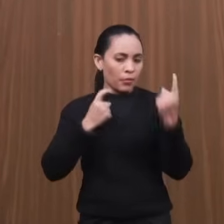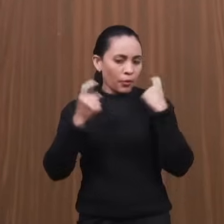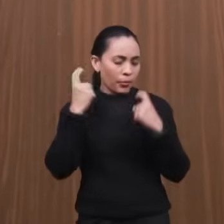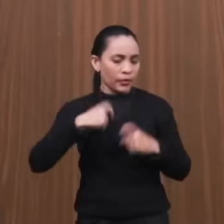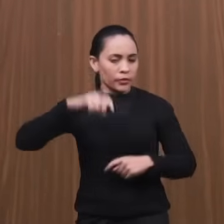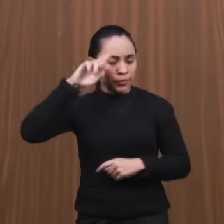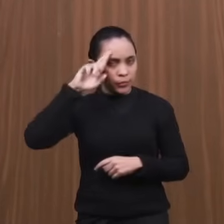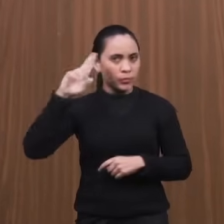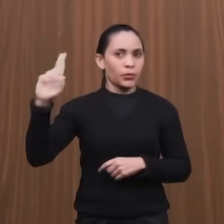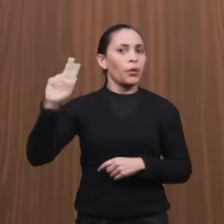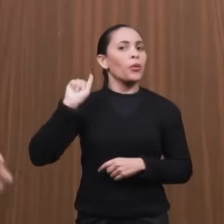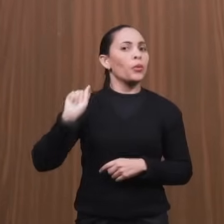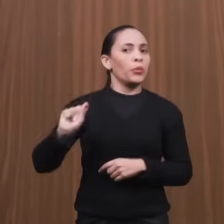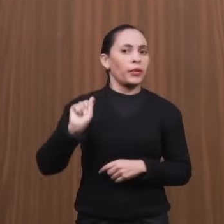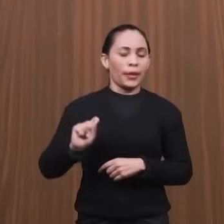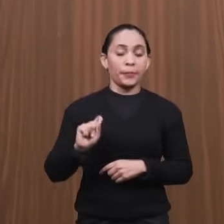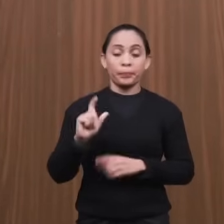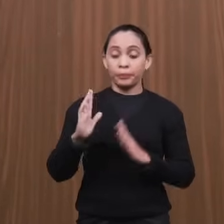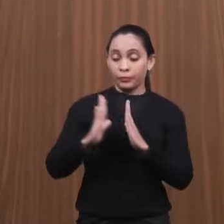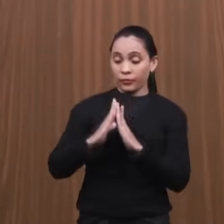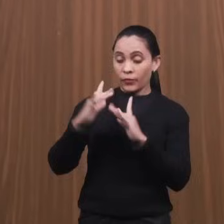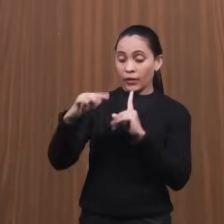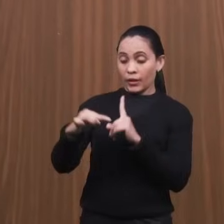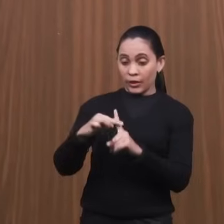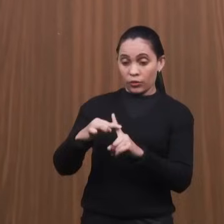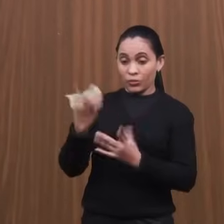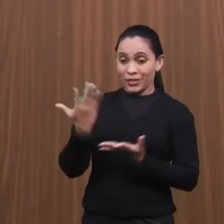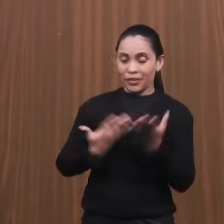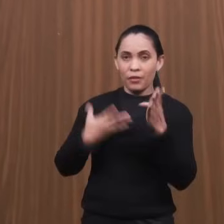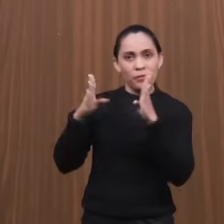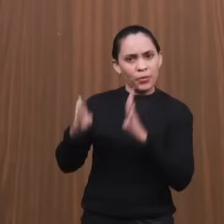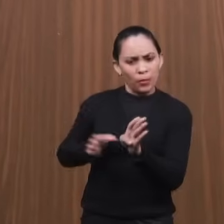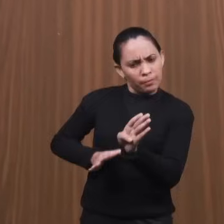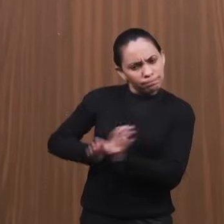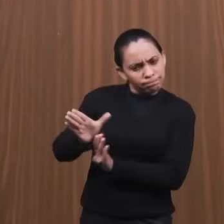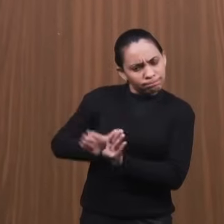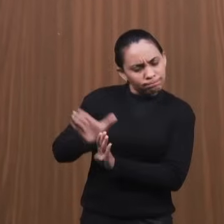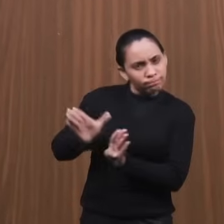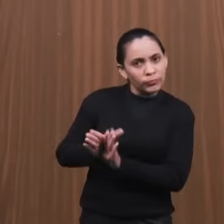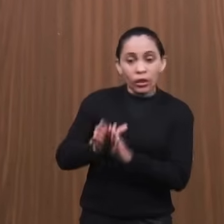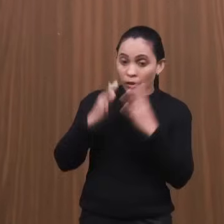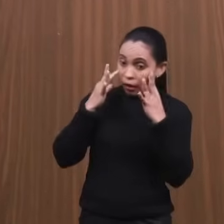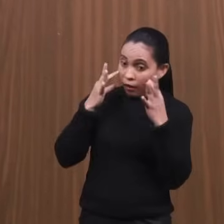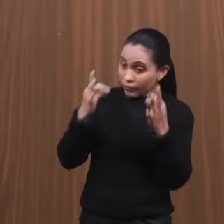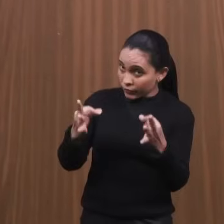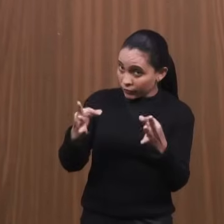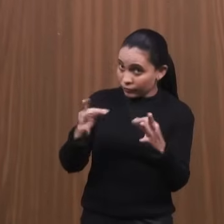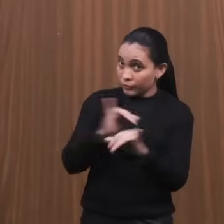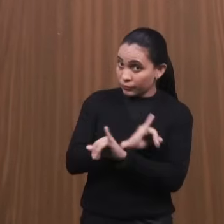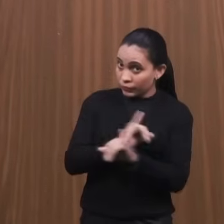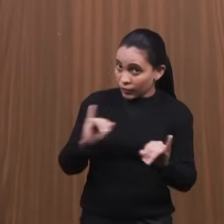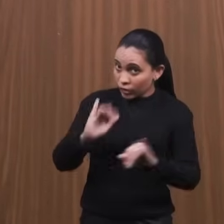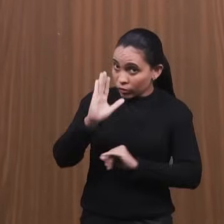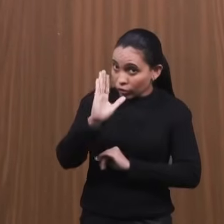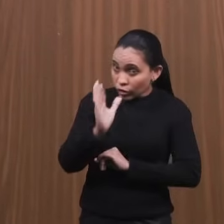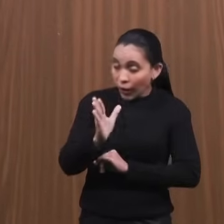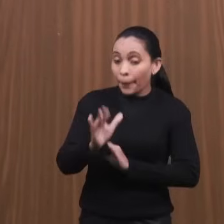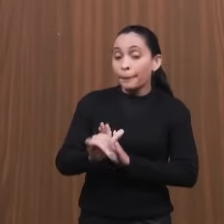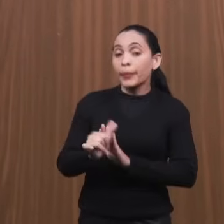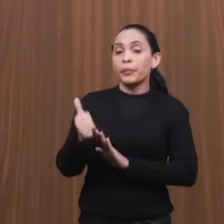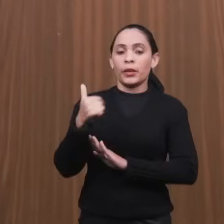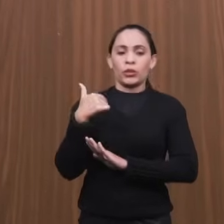do Senhor é de que a igreja esteja muito bem orientada, alertada, para, primeiro, não